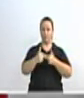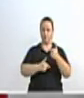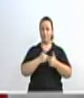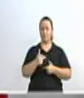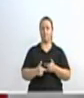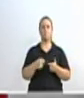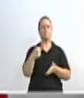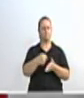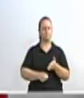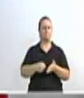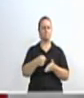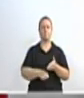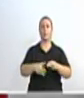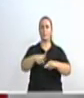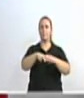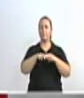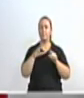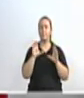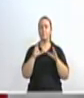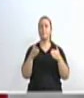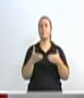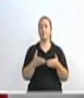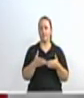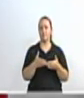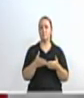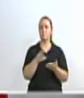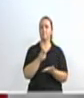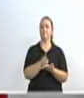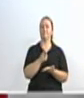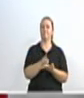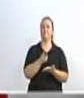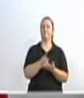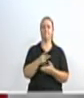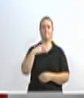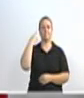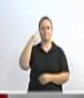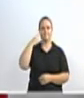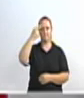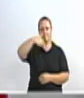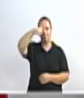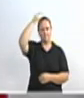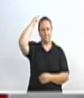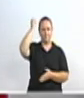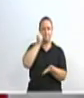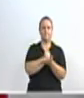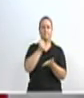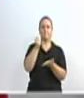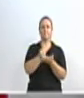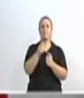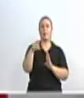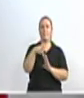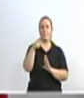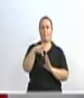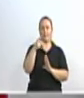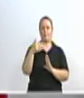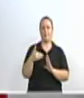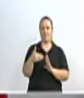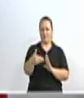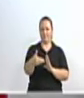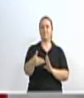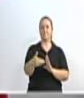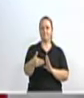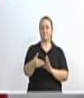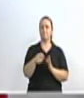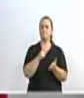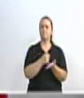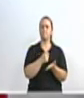e por isso foi criada a comissão permanente que o vereador Adriano protocolou no dia de hoje, para que a gente possa cobrar sim o